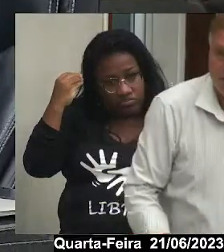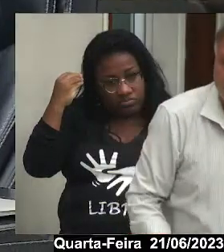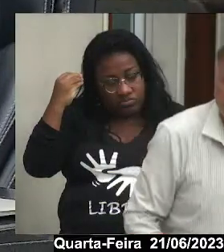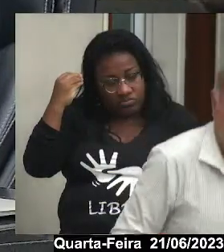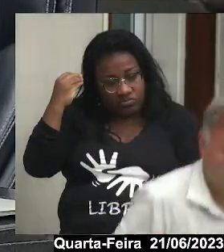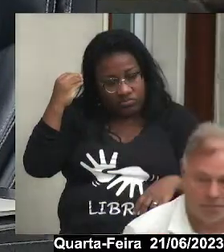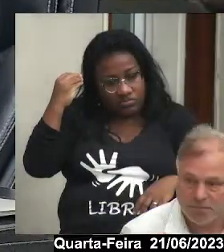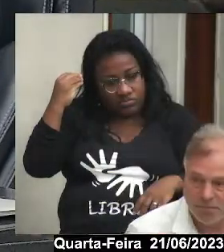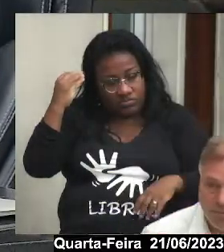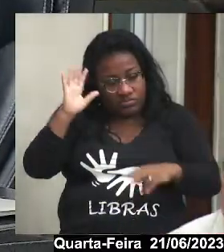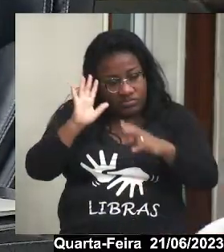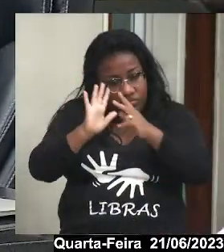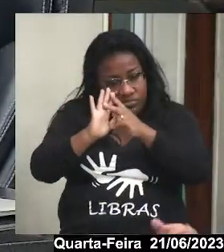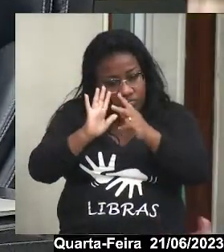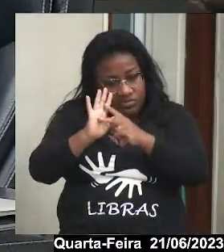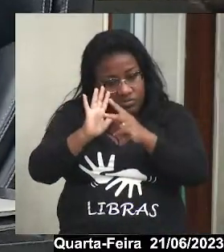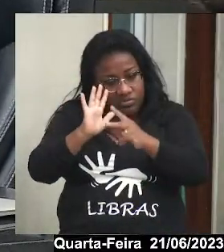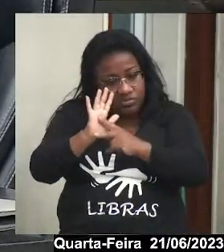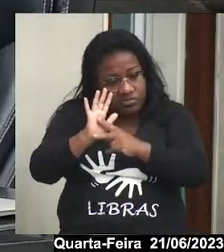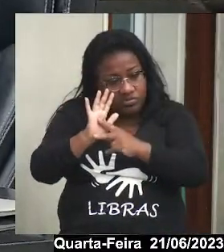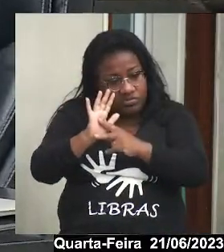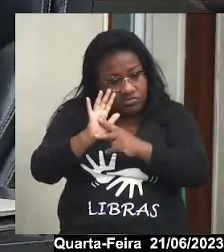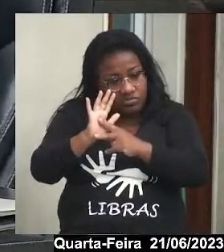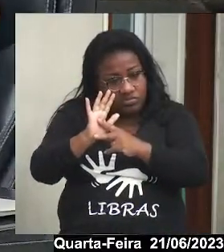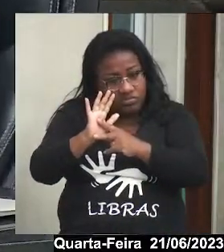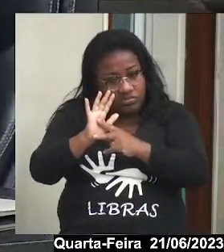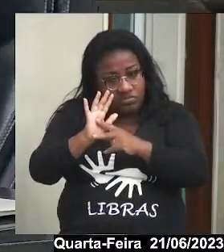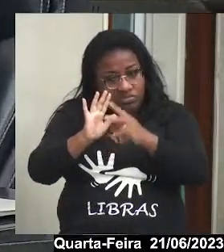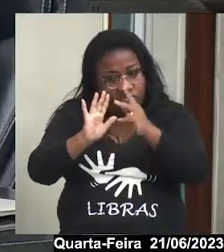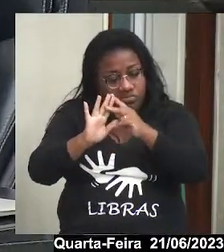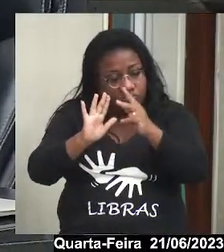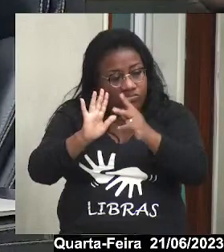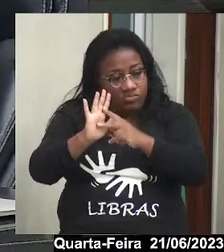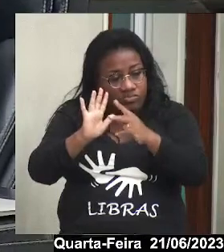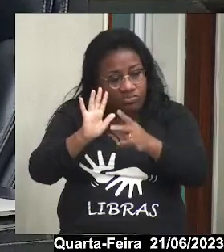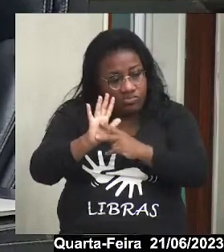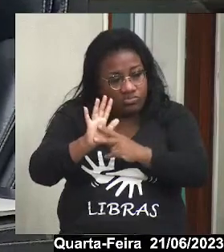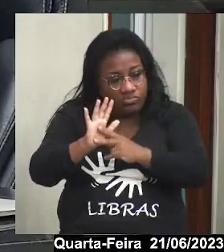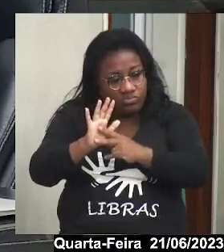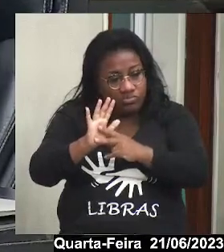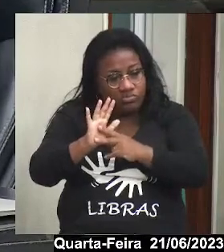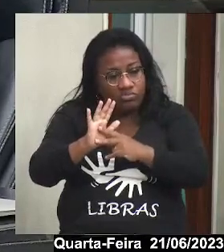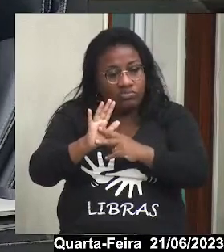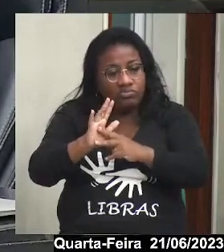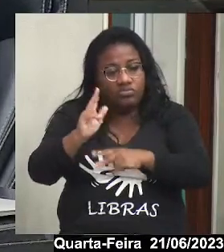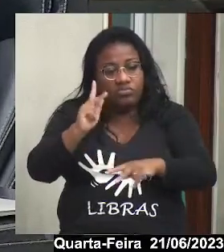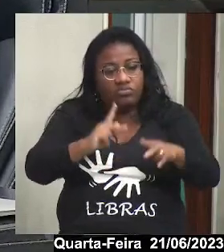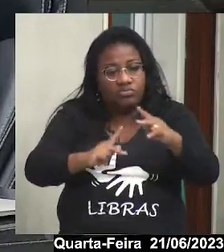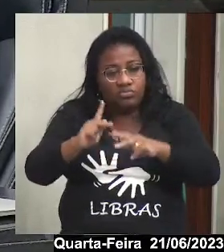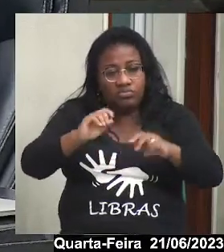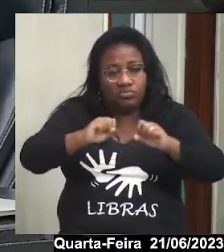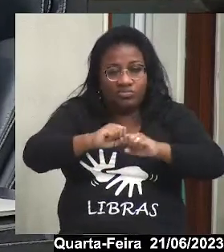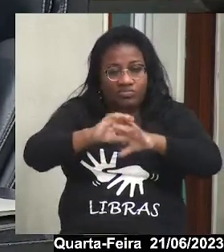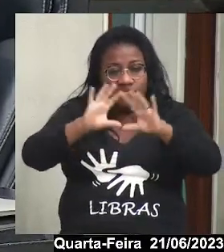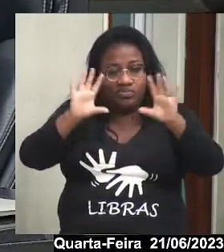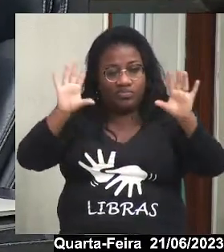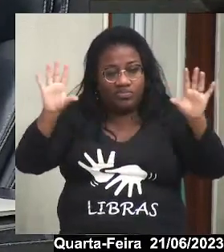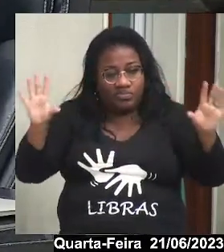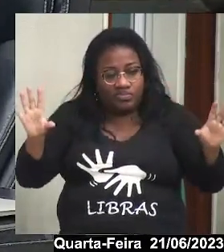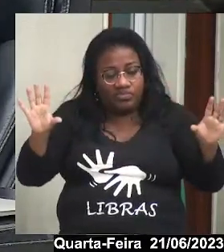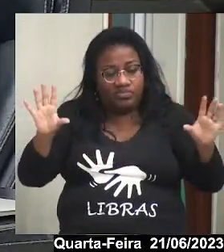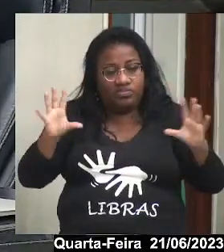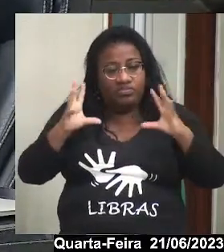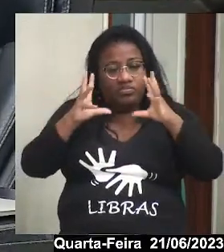da nossa iniciativa um projeto como esse. Ele tem que deixar aqui, deixar bem claro, não só para a população, também para a